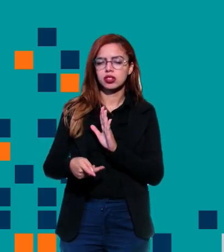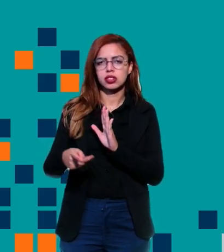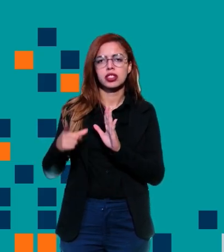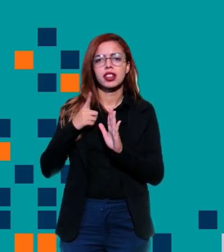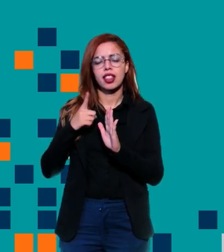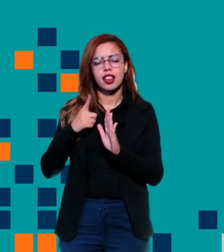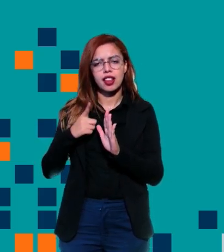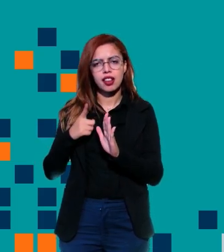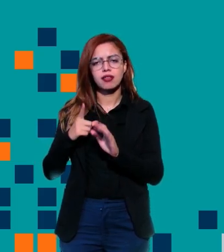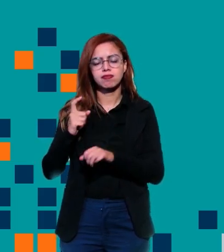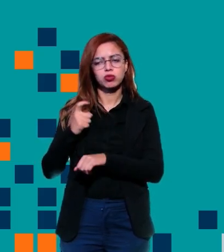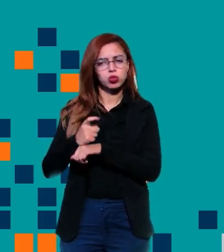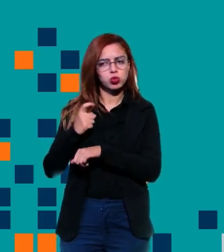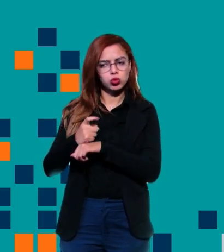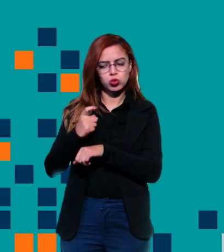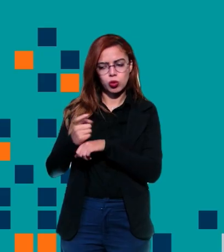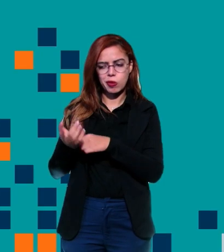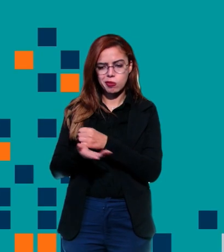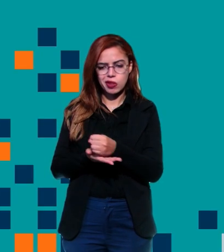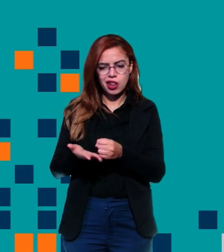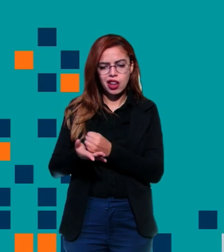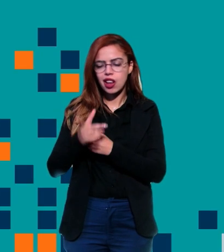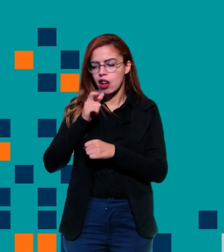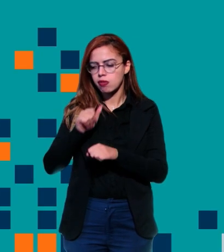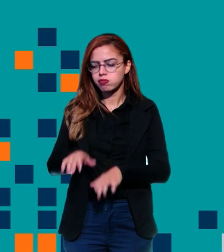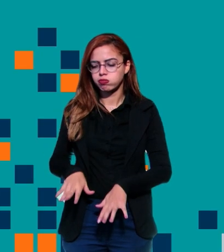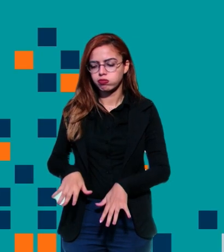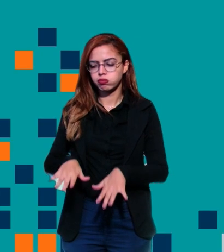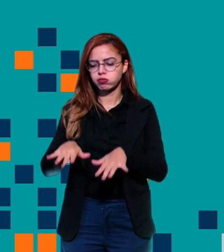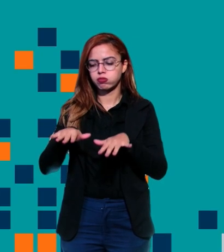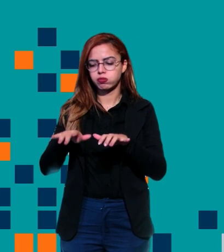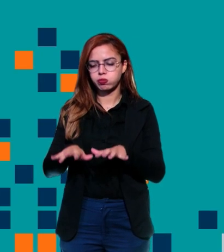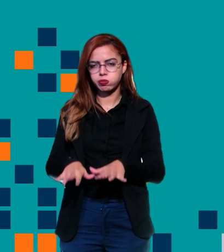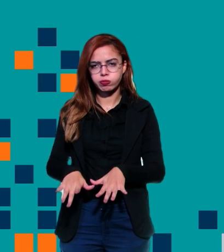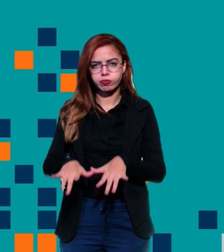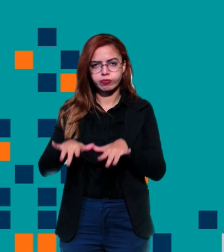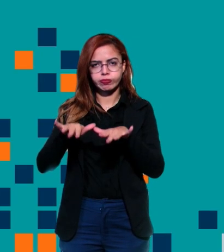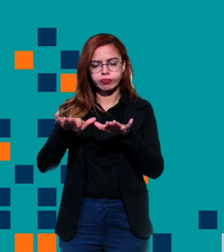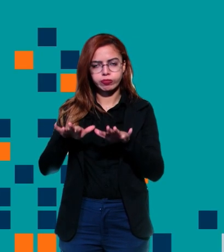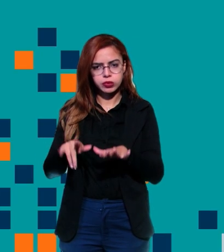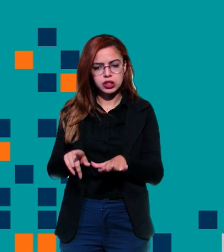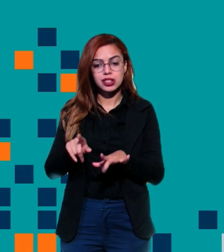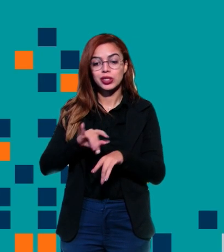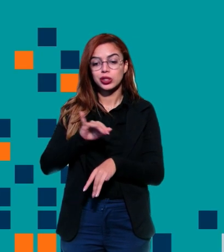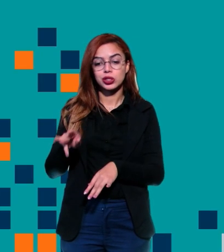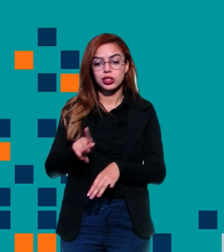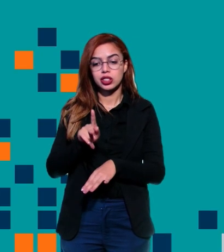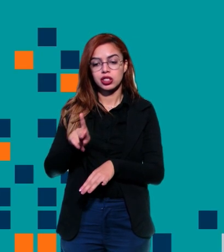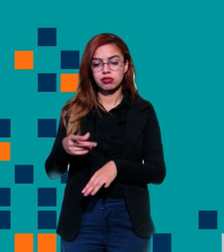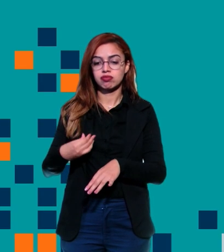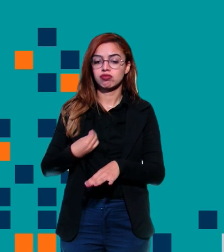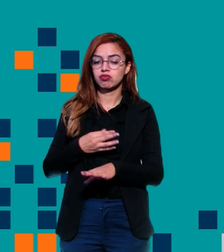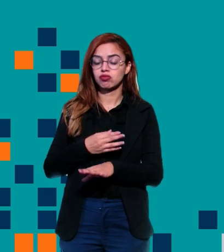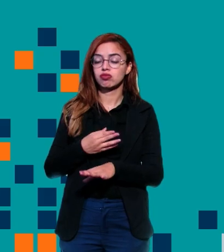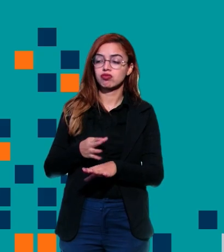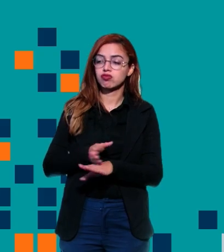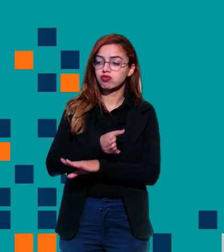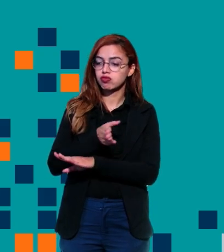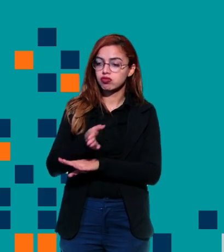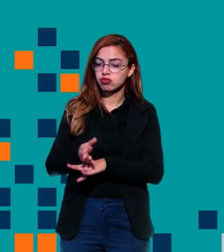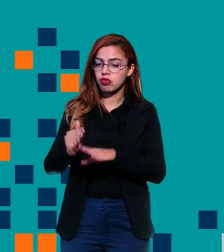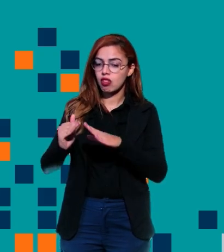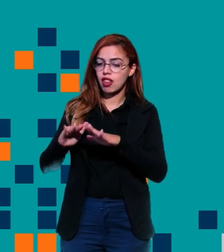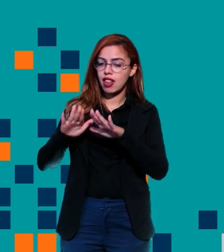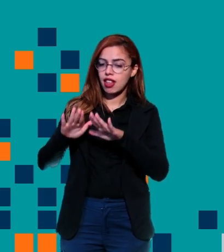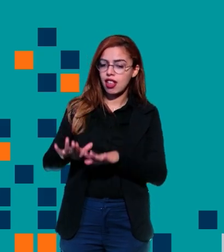concreto na base e que a água, quando bate, sobe e fazia um bochecho, né? O JK se hospedou lá, tem uma carta, até está no nosso site